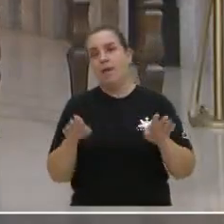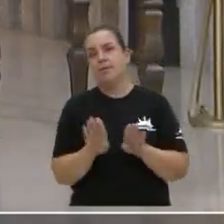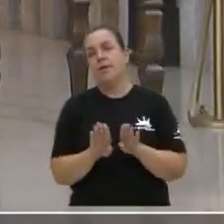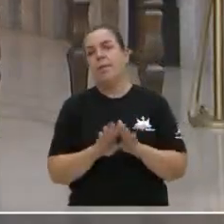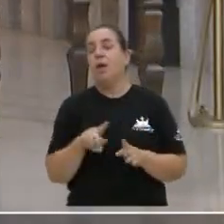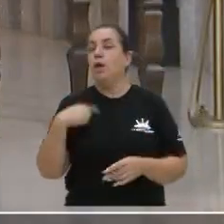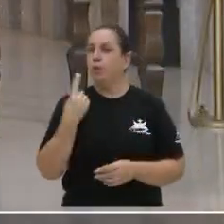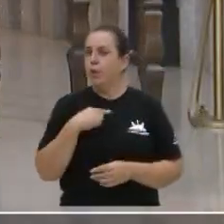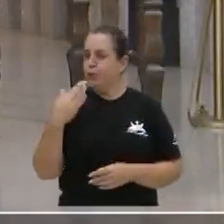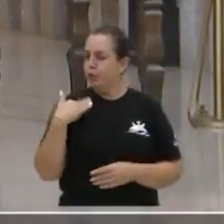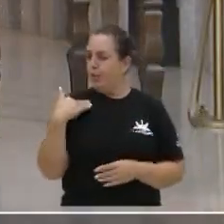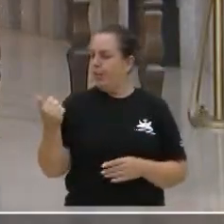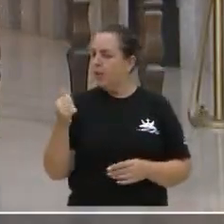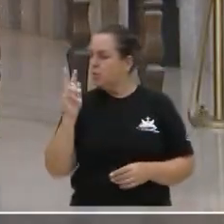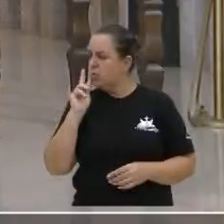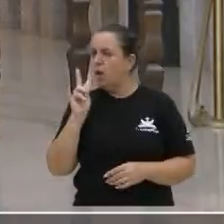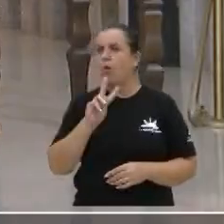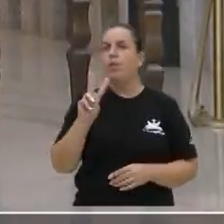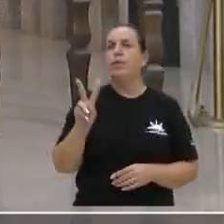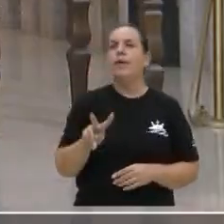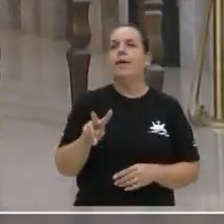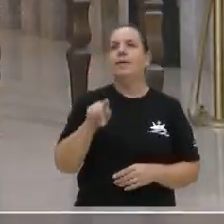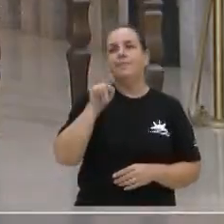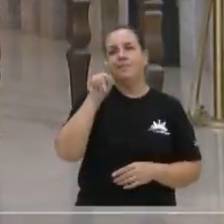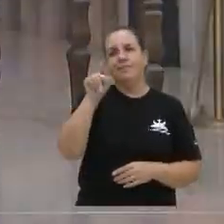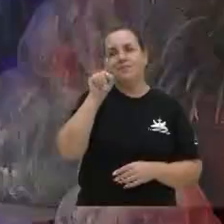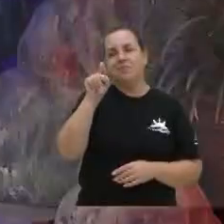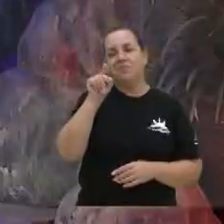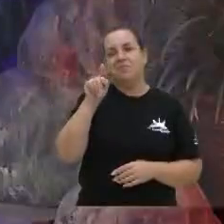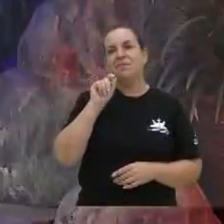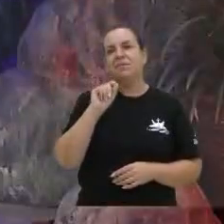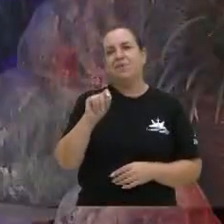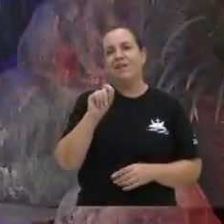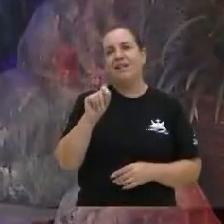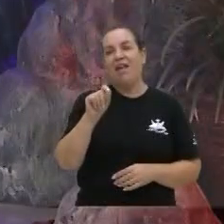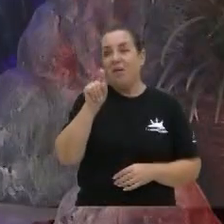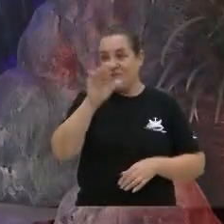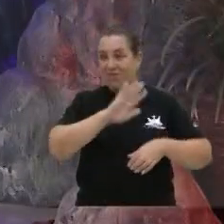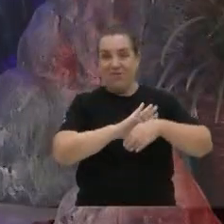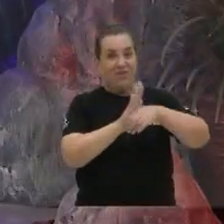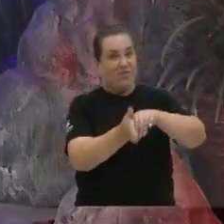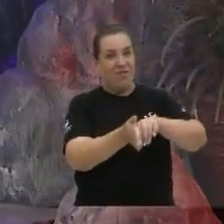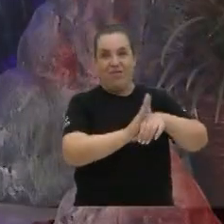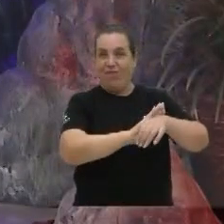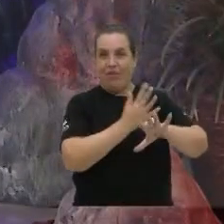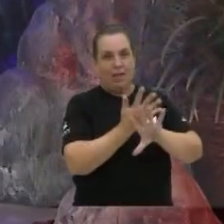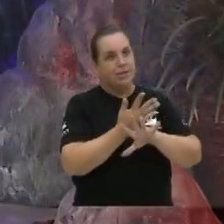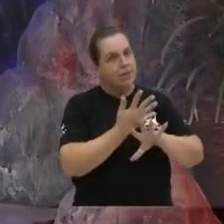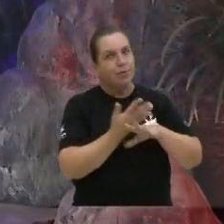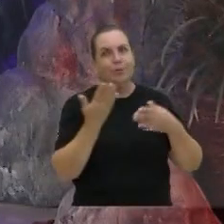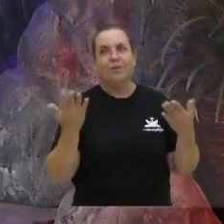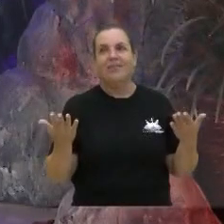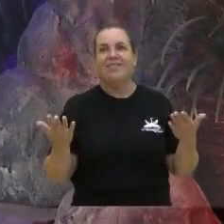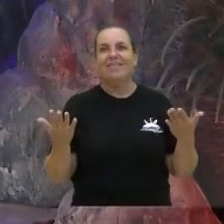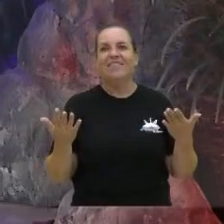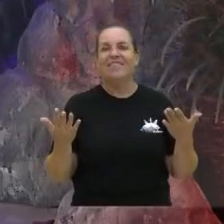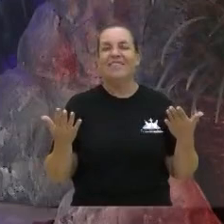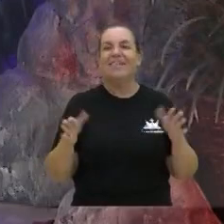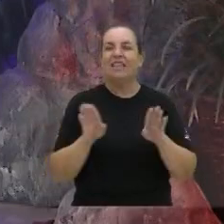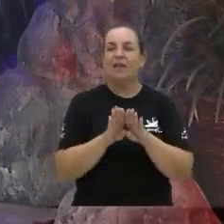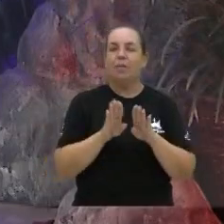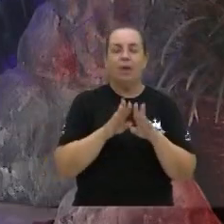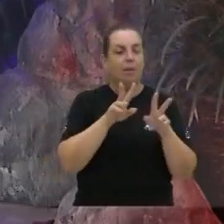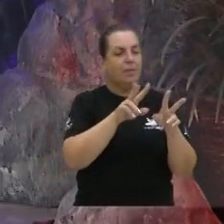somos chamados a olhar para o sepulcro vazio e